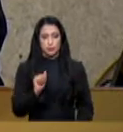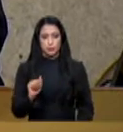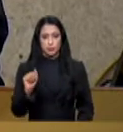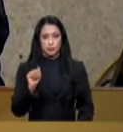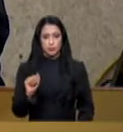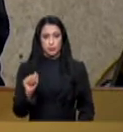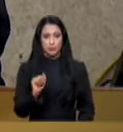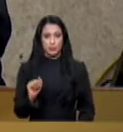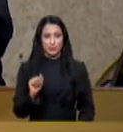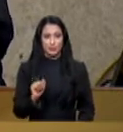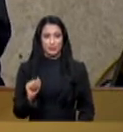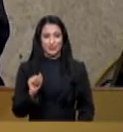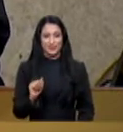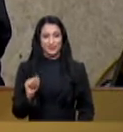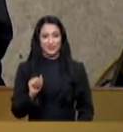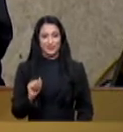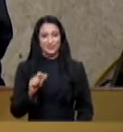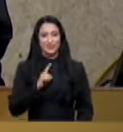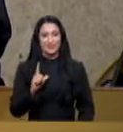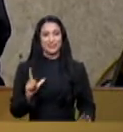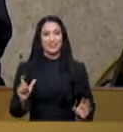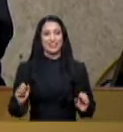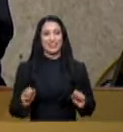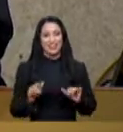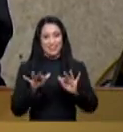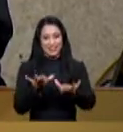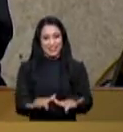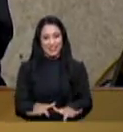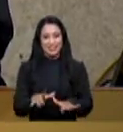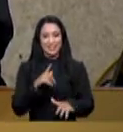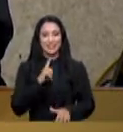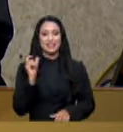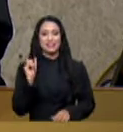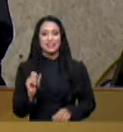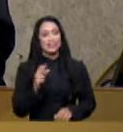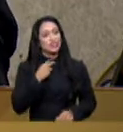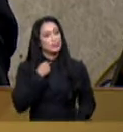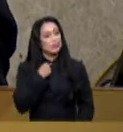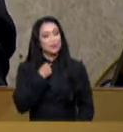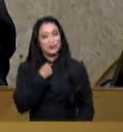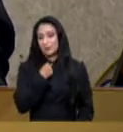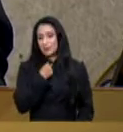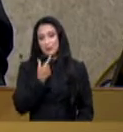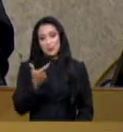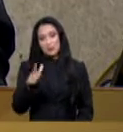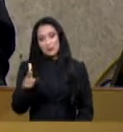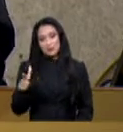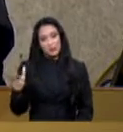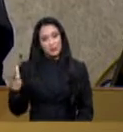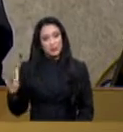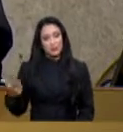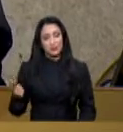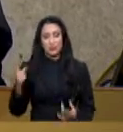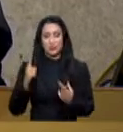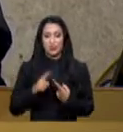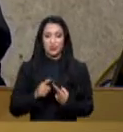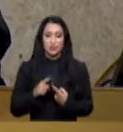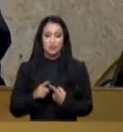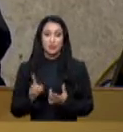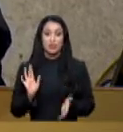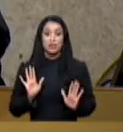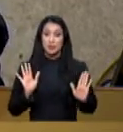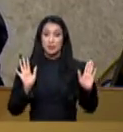região metropolitana, aglomeração urbana ou microrregião. Não pode haver outra modalidade. Mas,